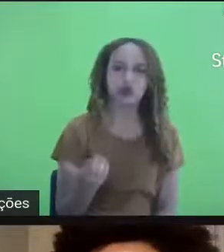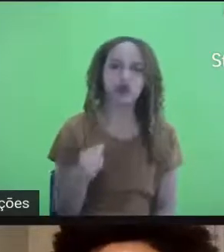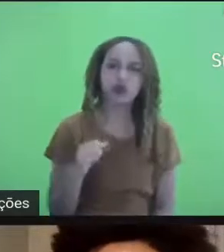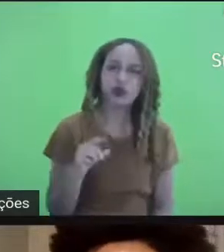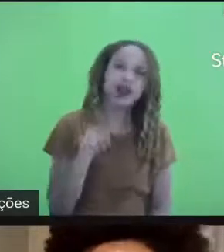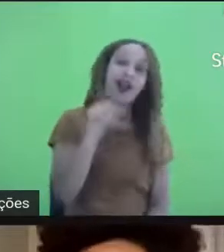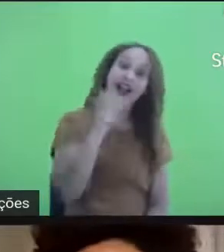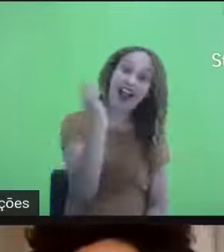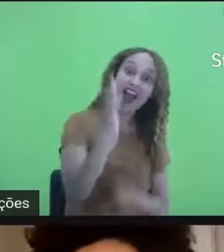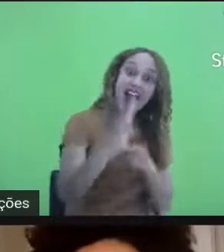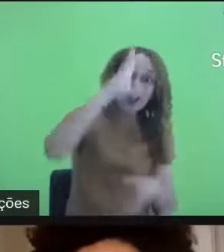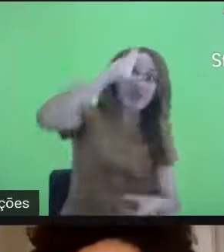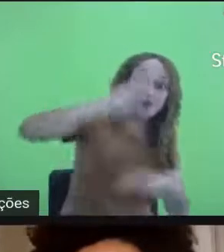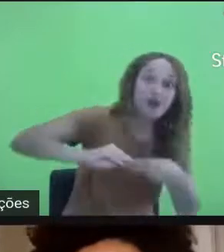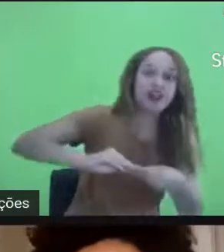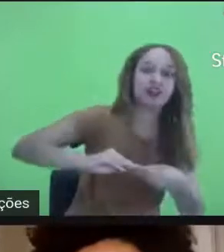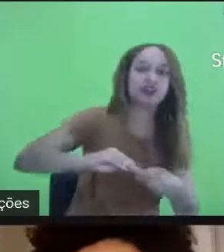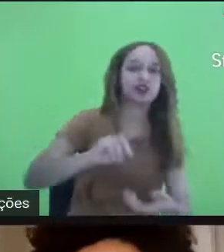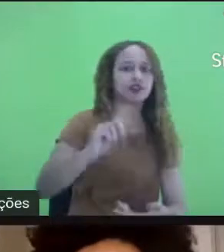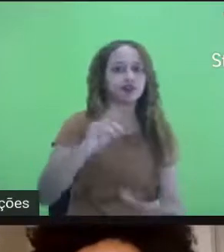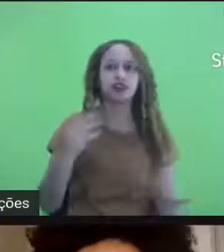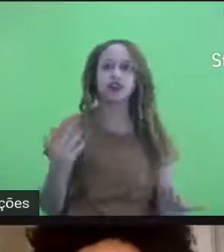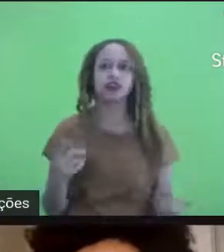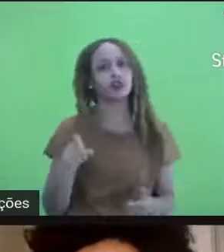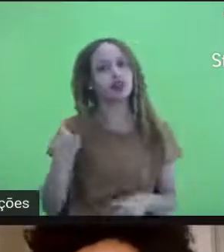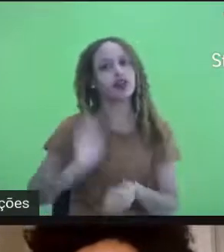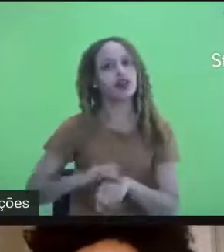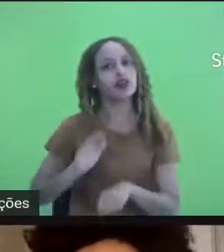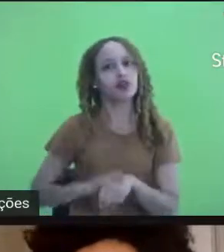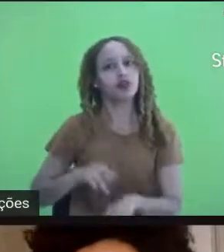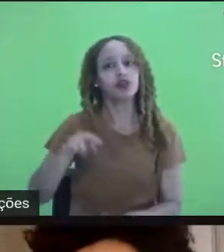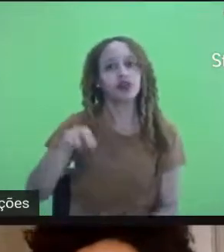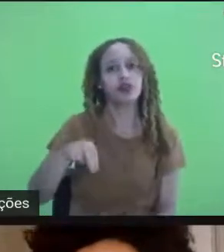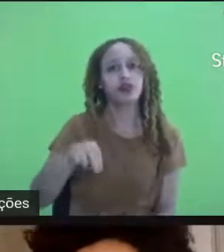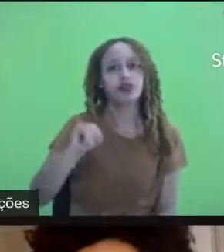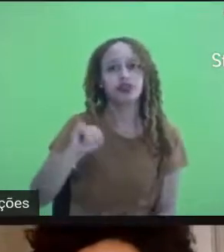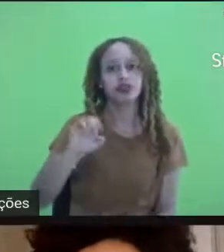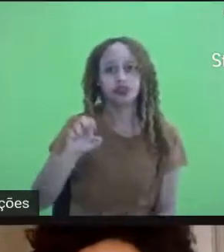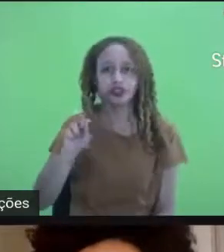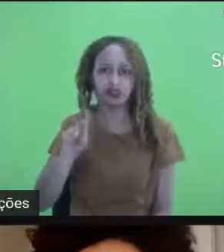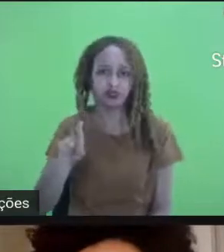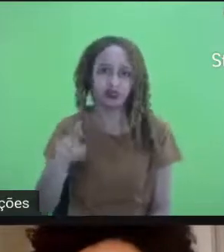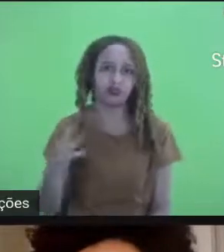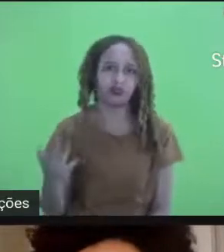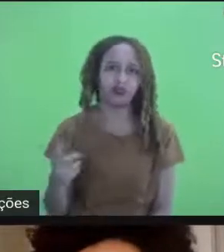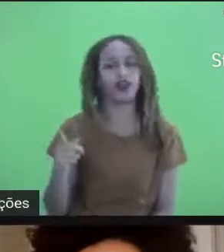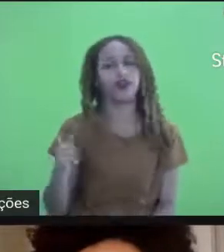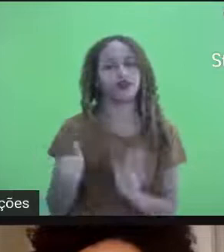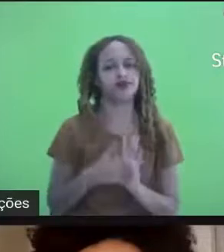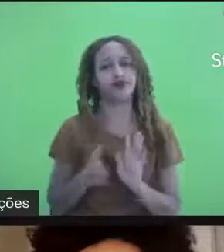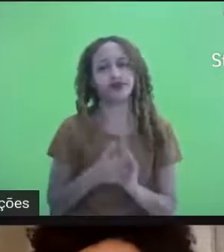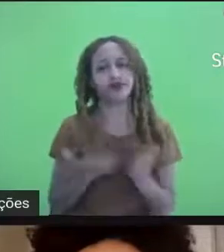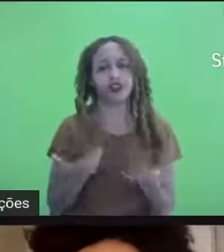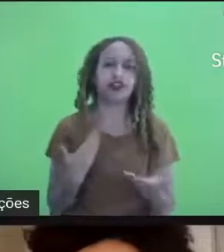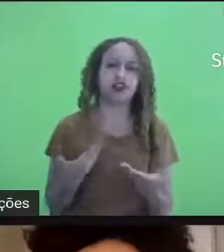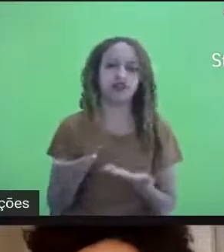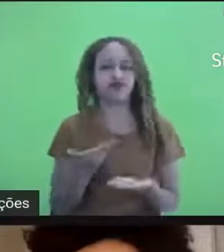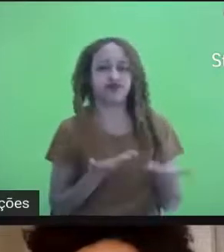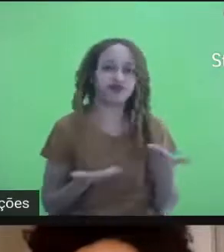brasileiro que você tem até na própria arquitetura do Niemeyer, que é uma arquitetura que pelo menos se propôs a fazer algum diálogo